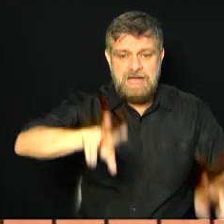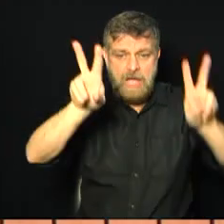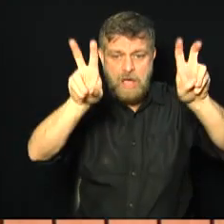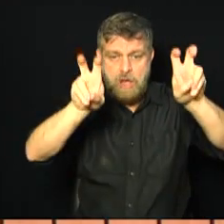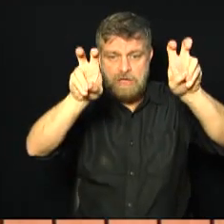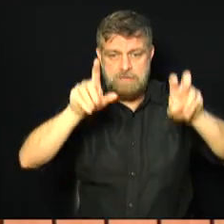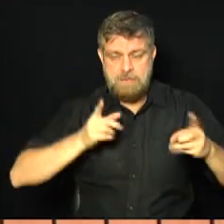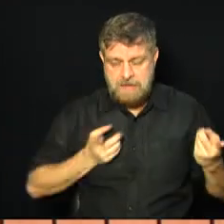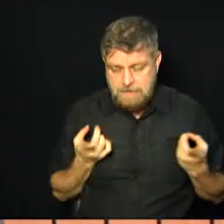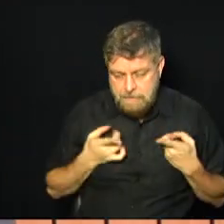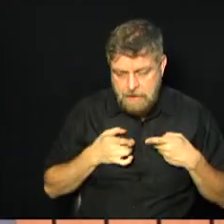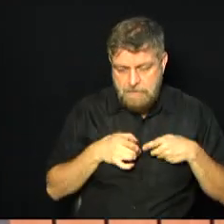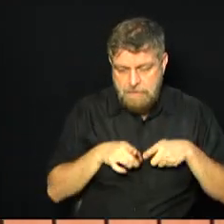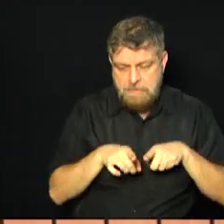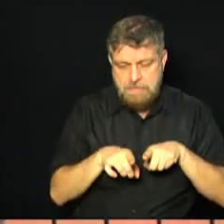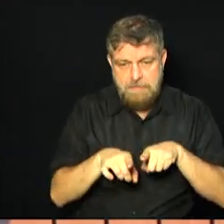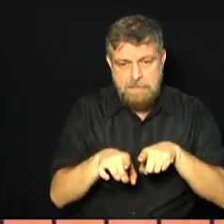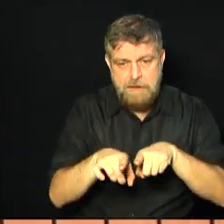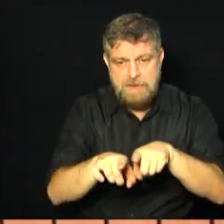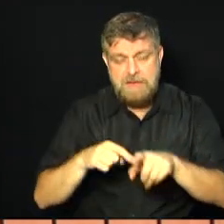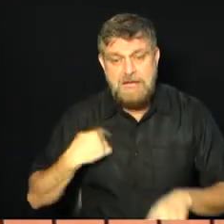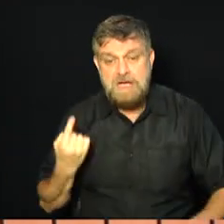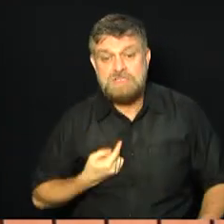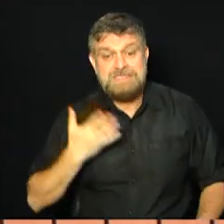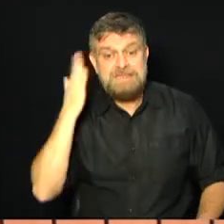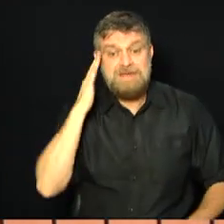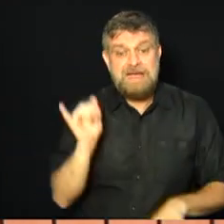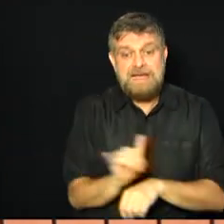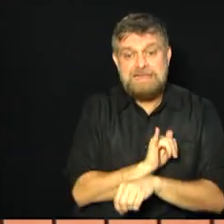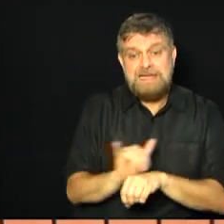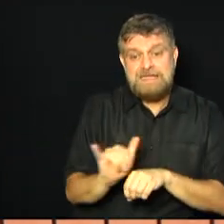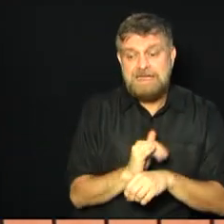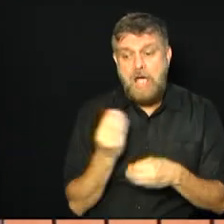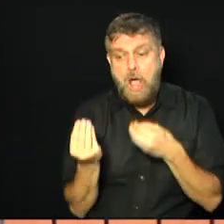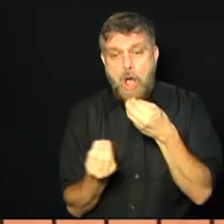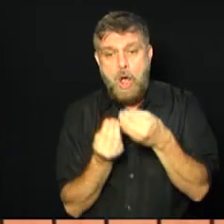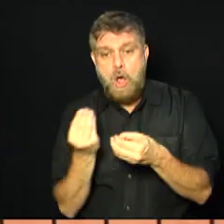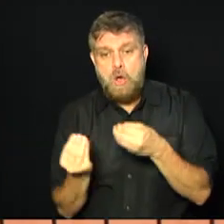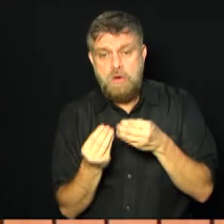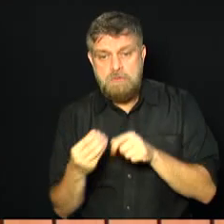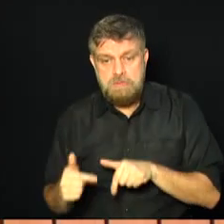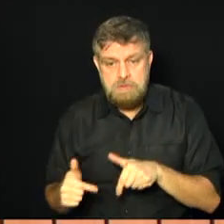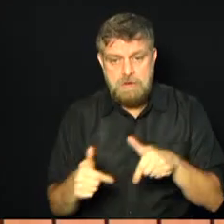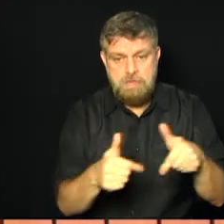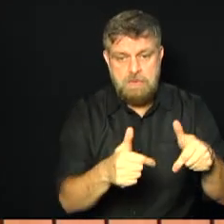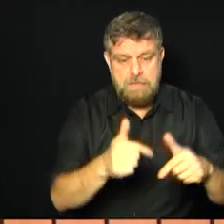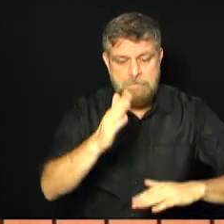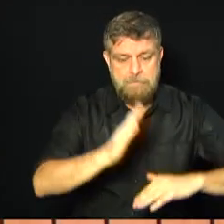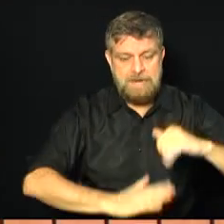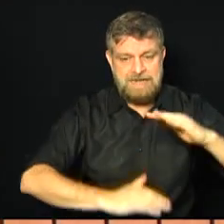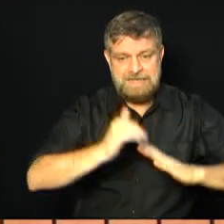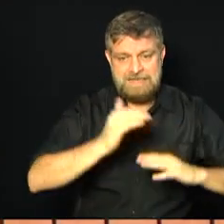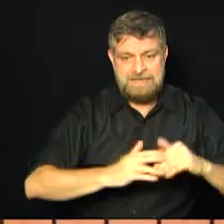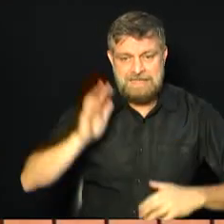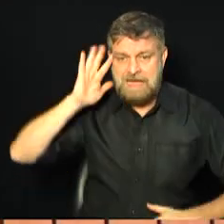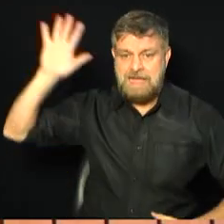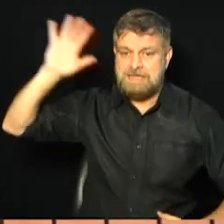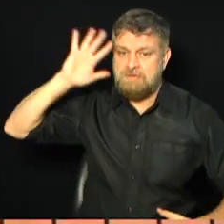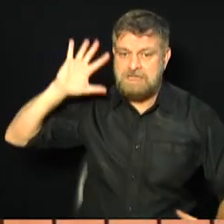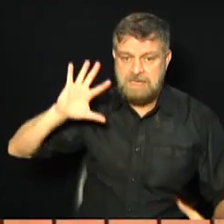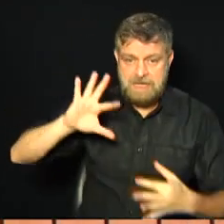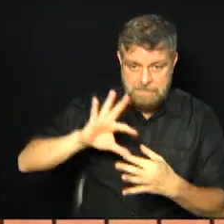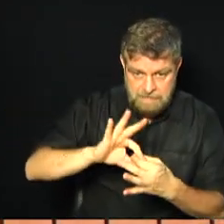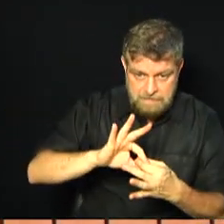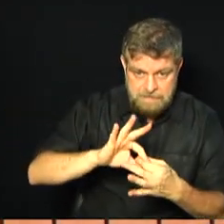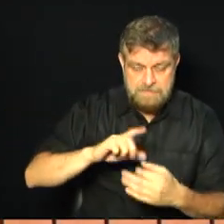andar em paralelo para a gente poder ver os caminhos que vamos fazer para poder concretizar tudo isso que nós conversamos. Muito obrigado